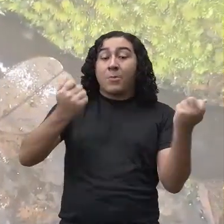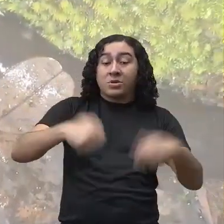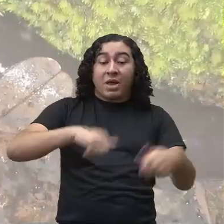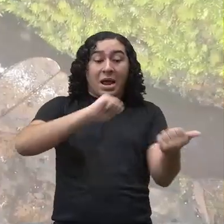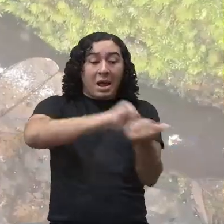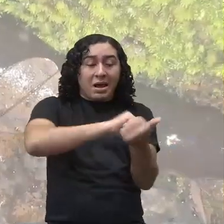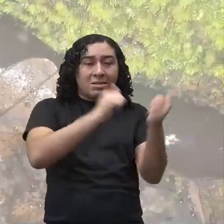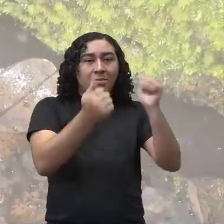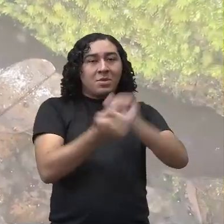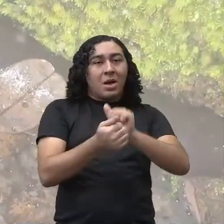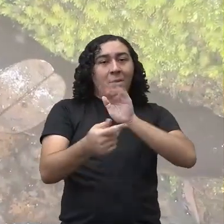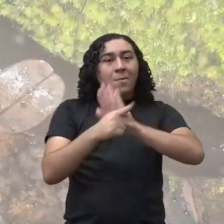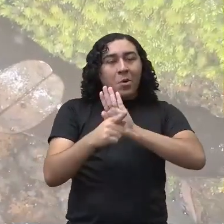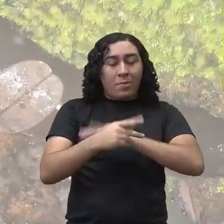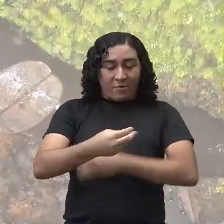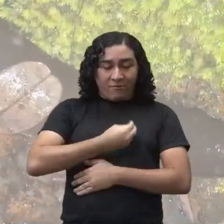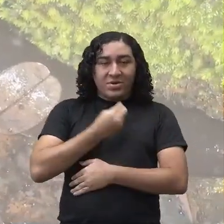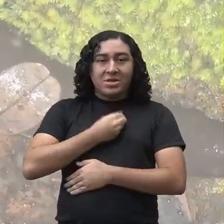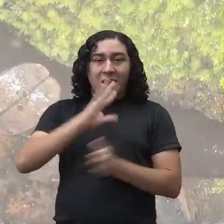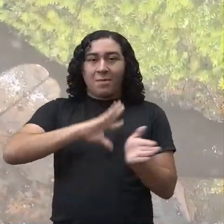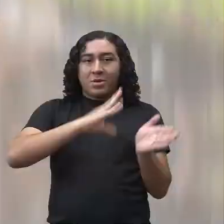e desafios da Amazônia.